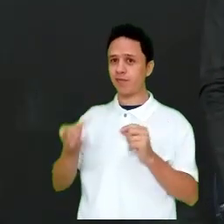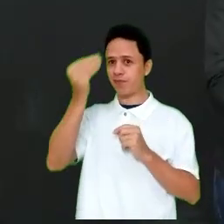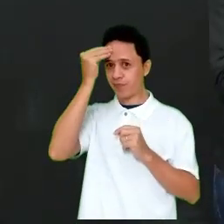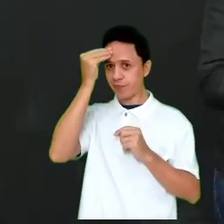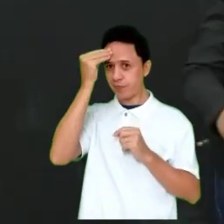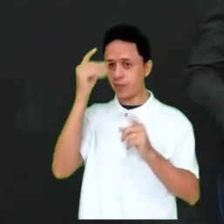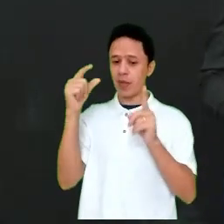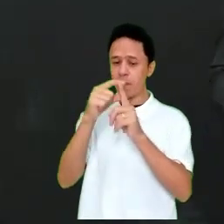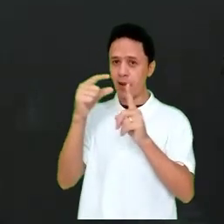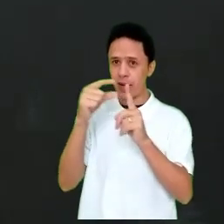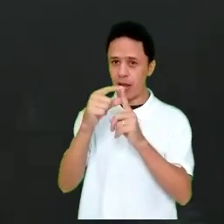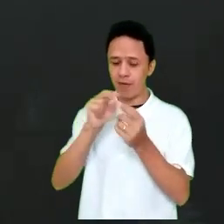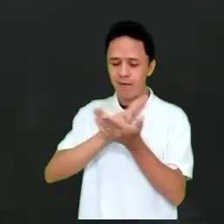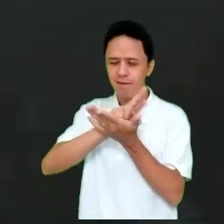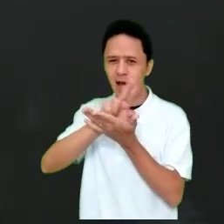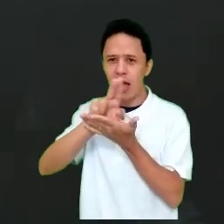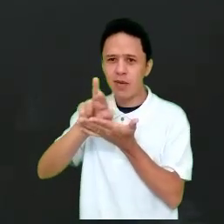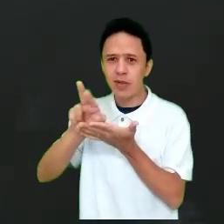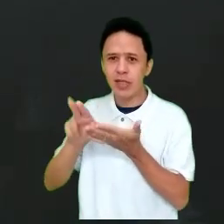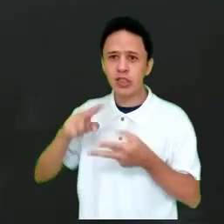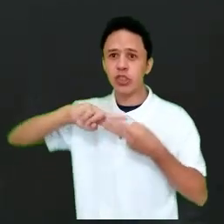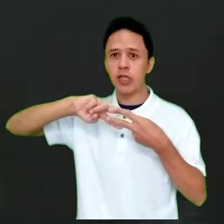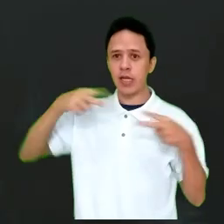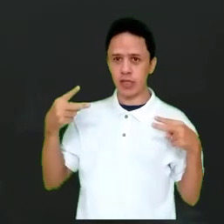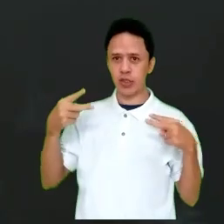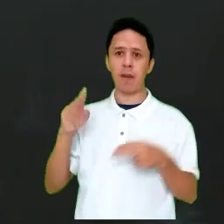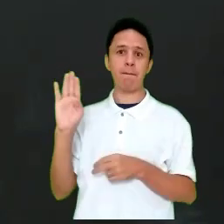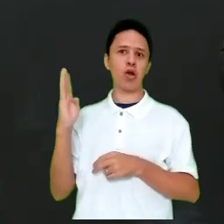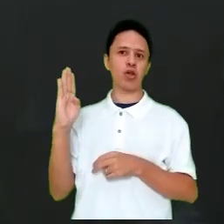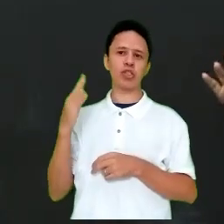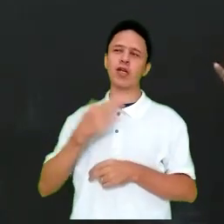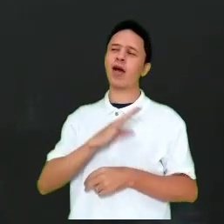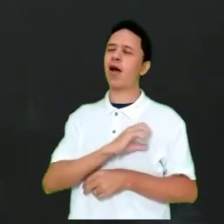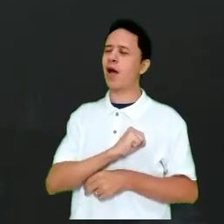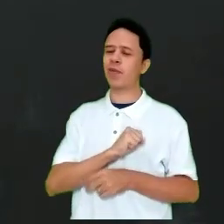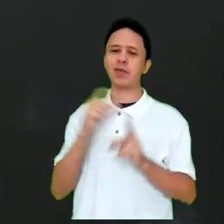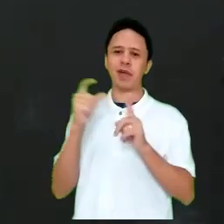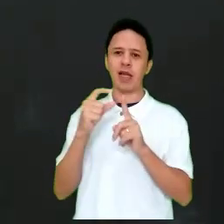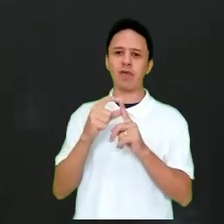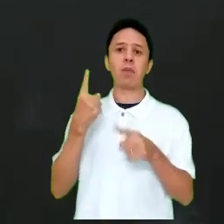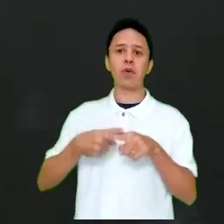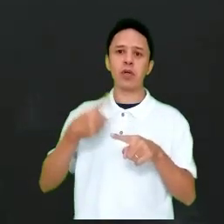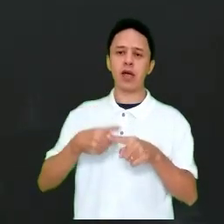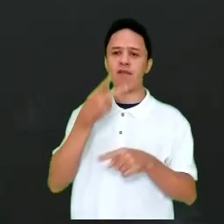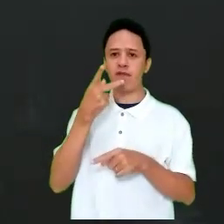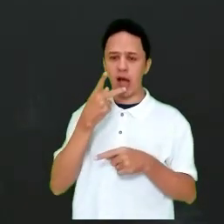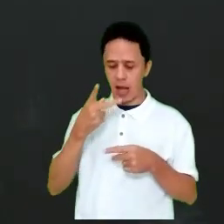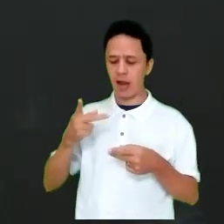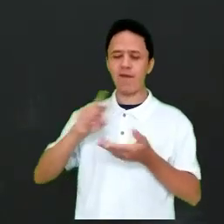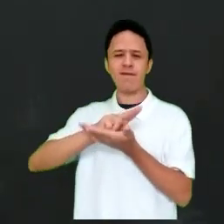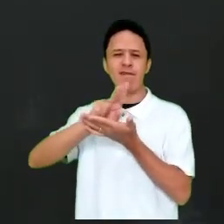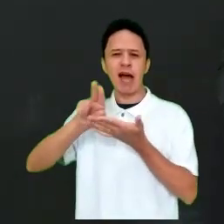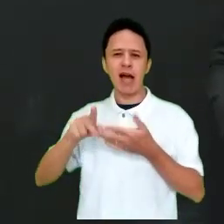essa palavra, tatue aí no seu coração. Variabilidade genética. Em biologia a gente ama. Por quê? Quando eu falo de